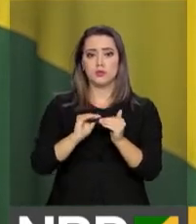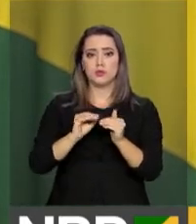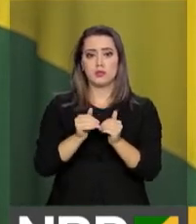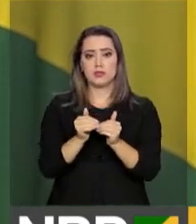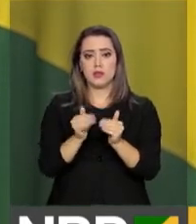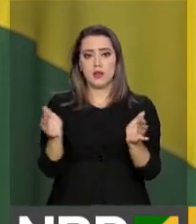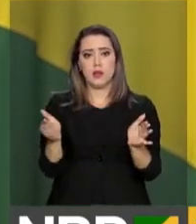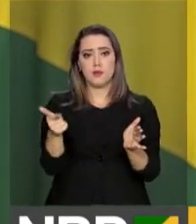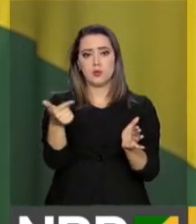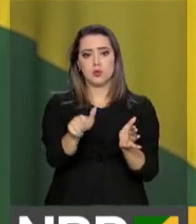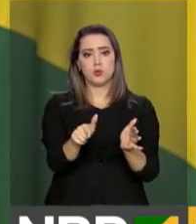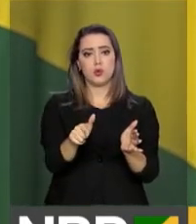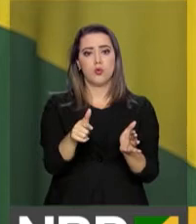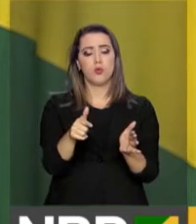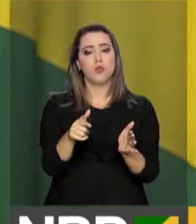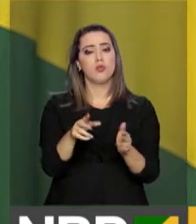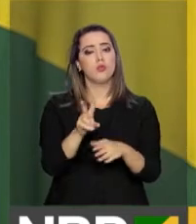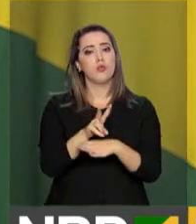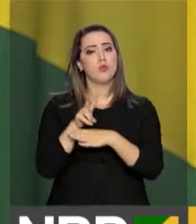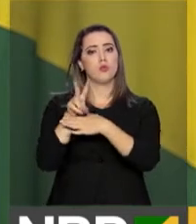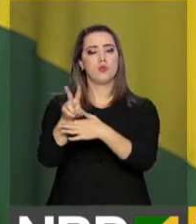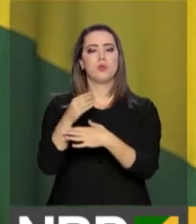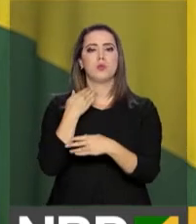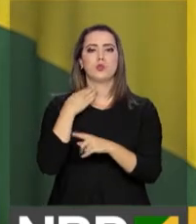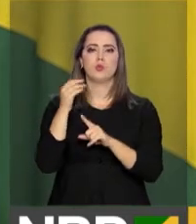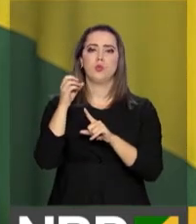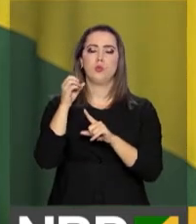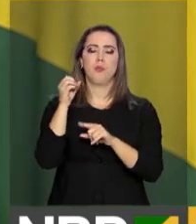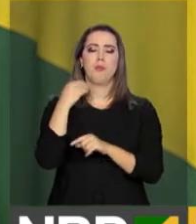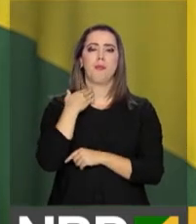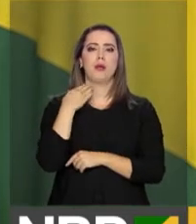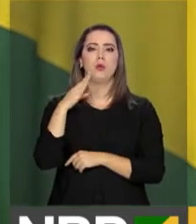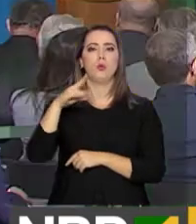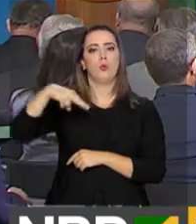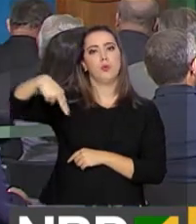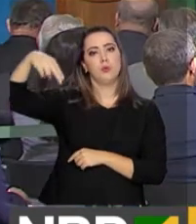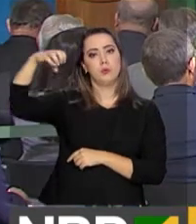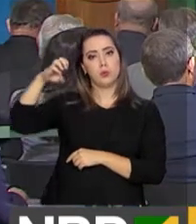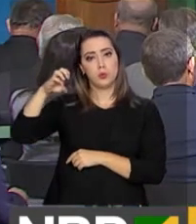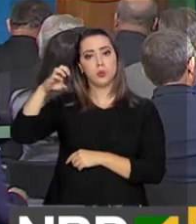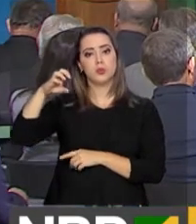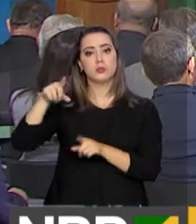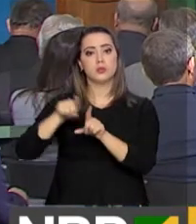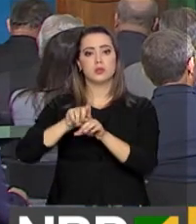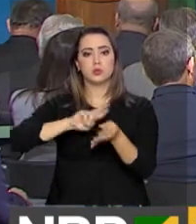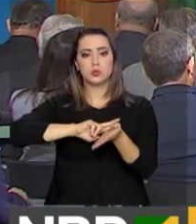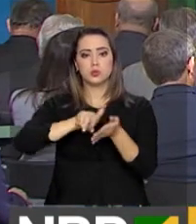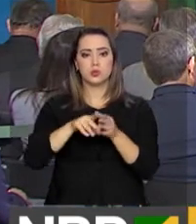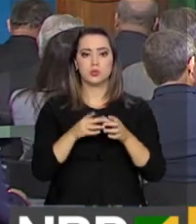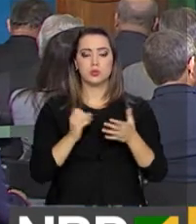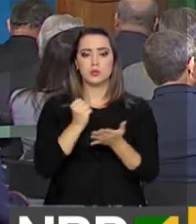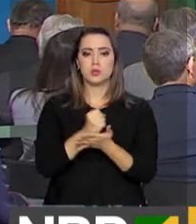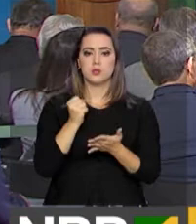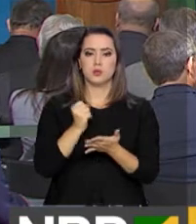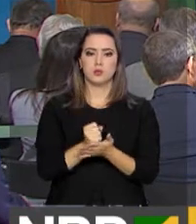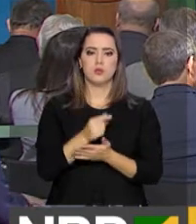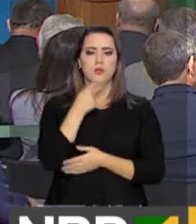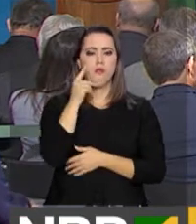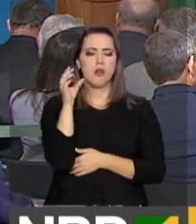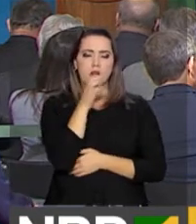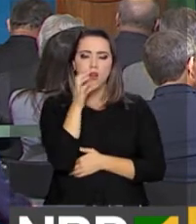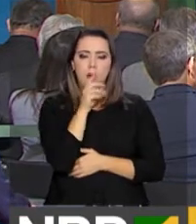crédito no banco do nordeste o evento com milhões de contratos que cederam lá naquela localidade faz um breve